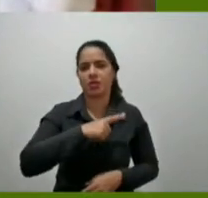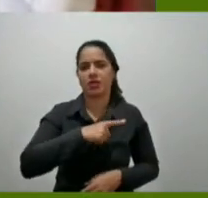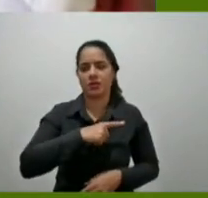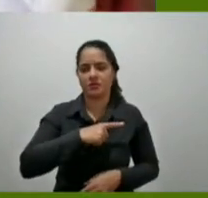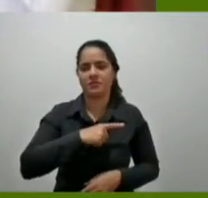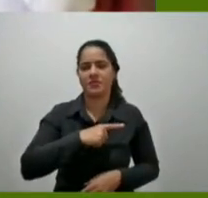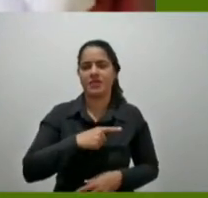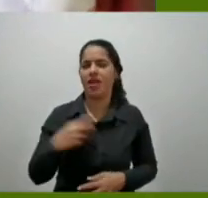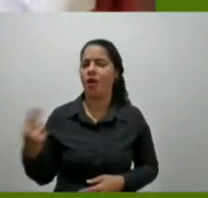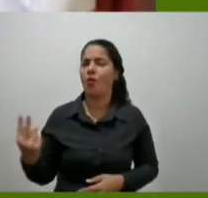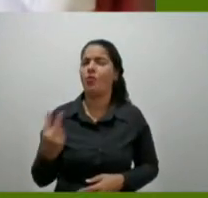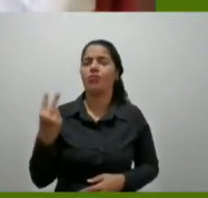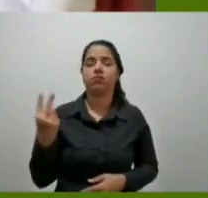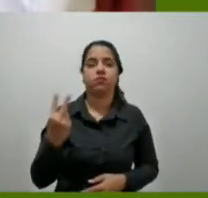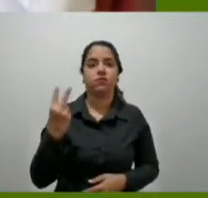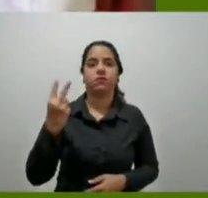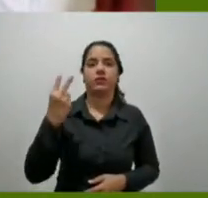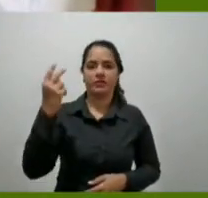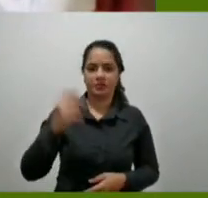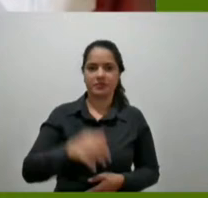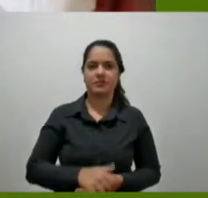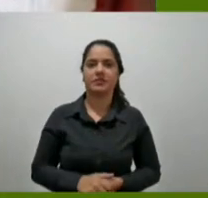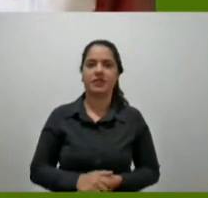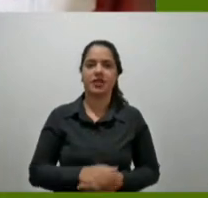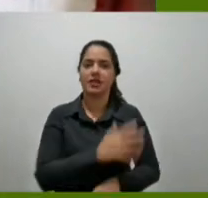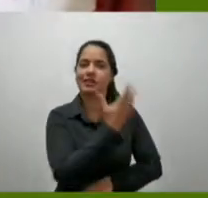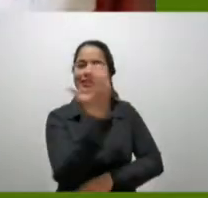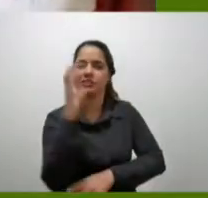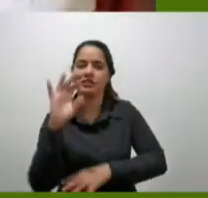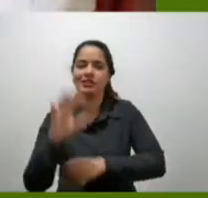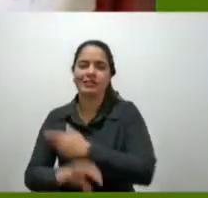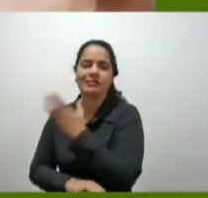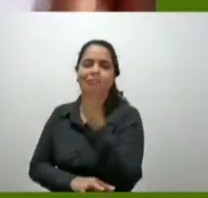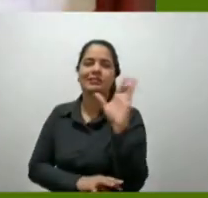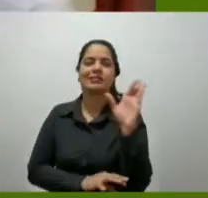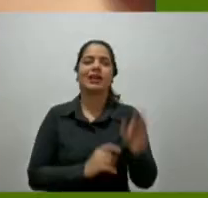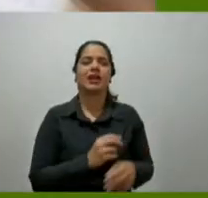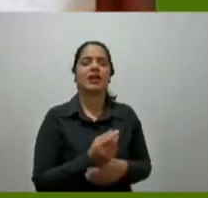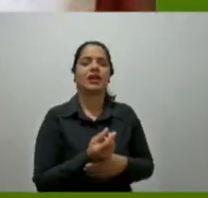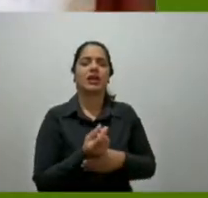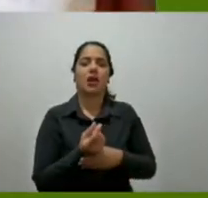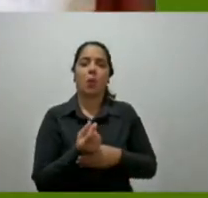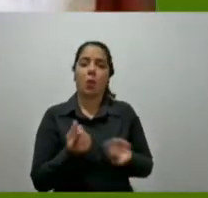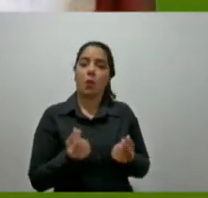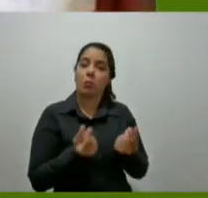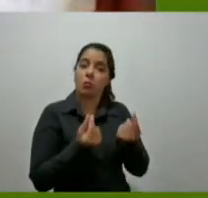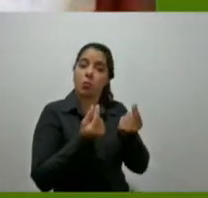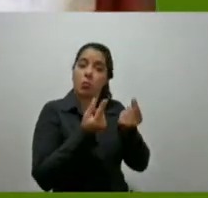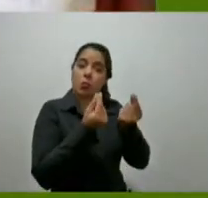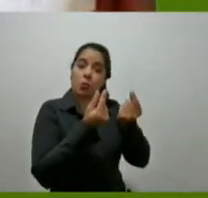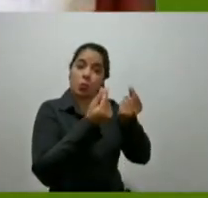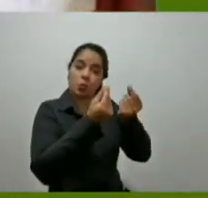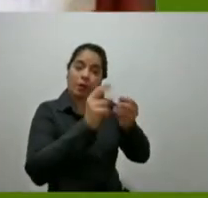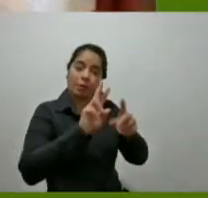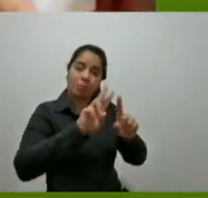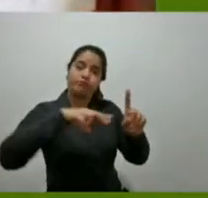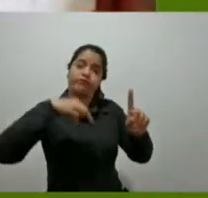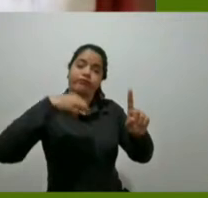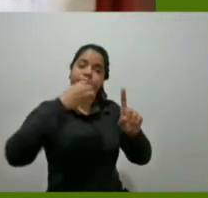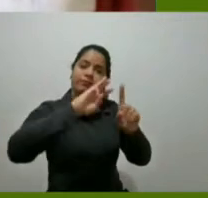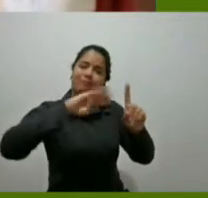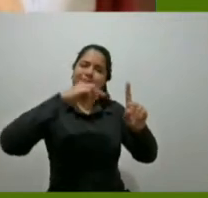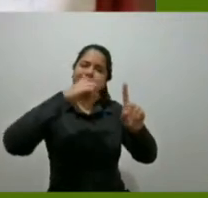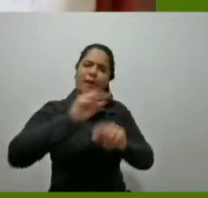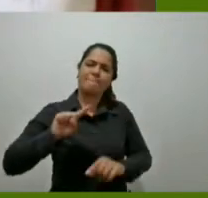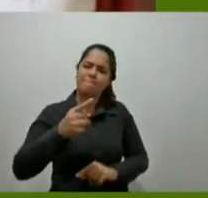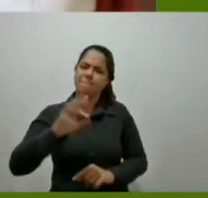poderia gerar para o Brasil uma riqueza 50 vezes, 100 vezes, 1000 vezes maiores do que a riqueza que ela gera